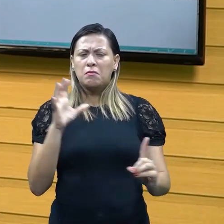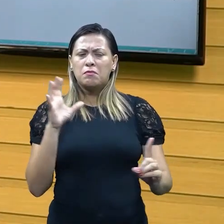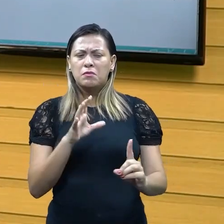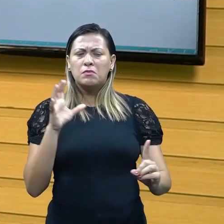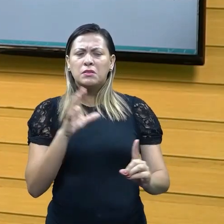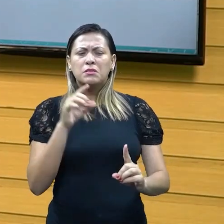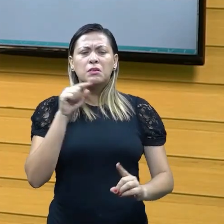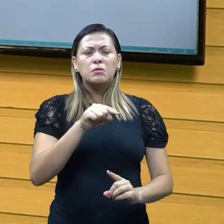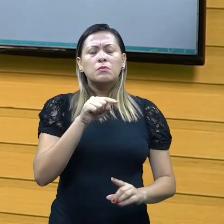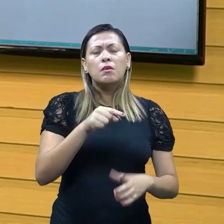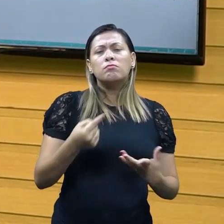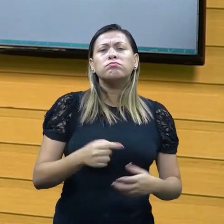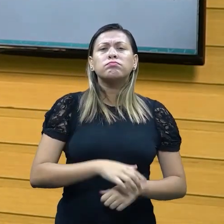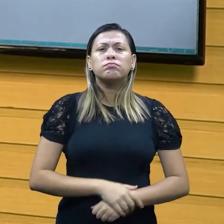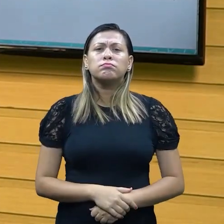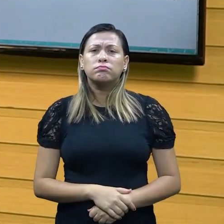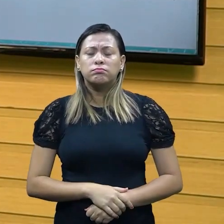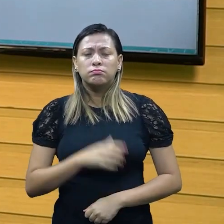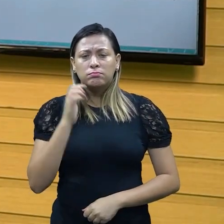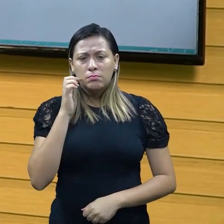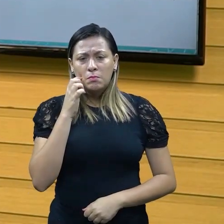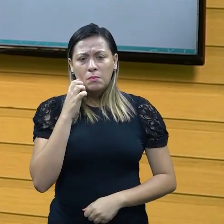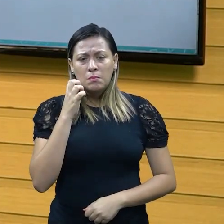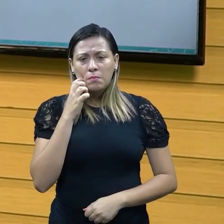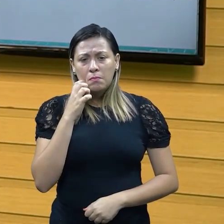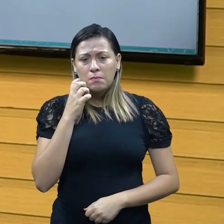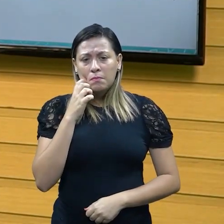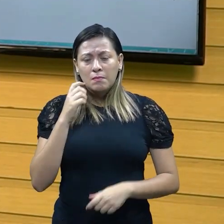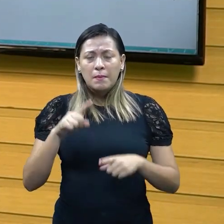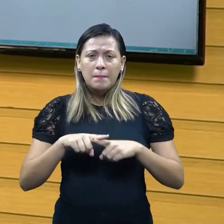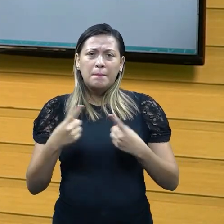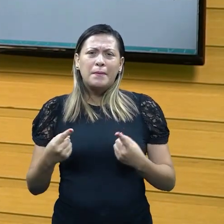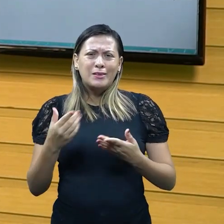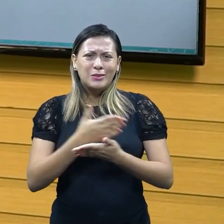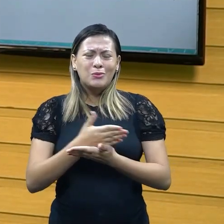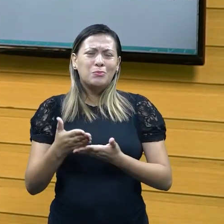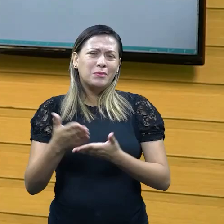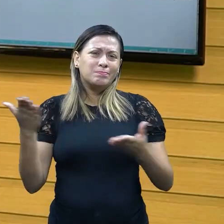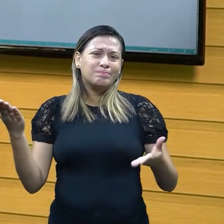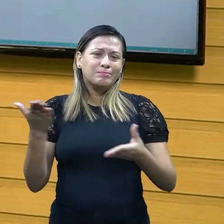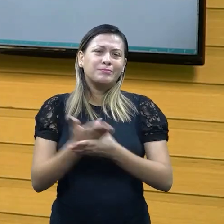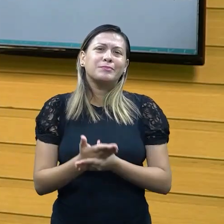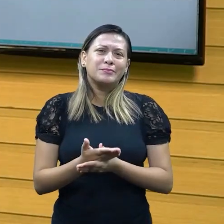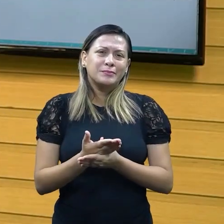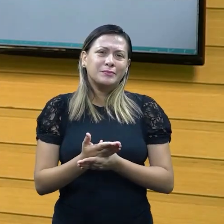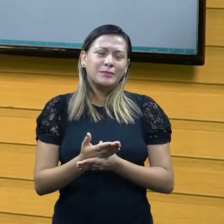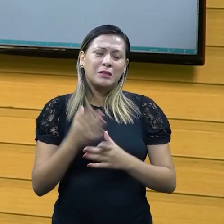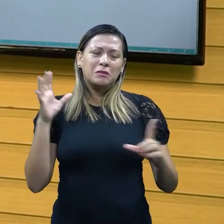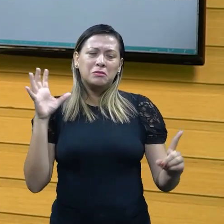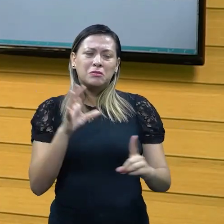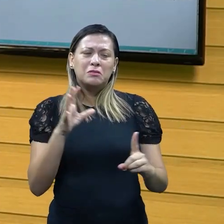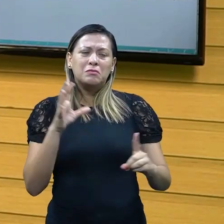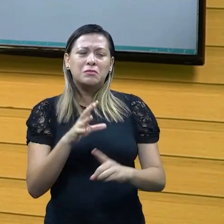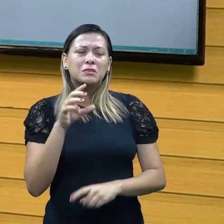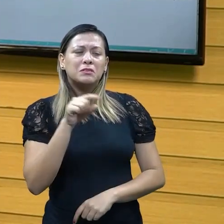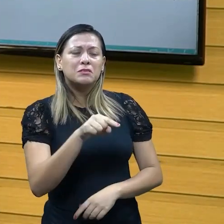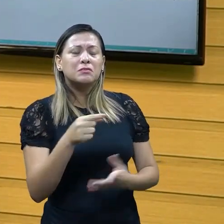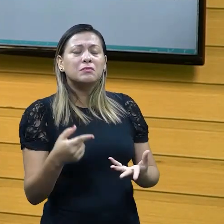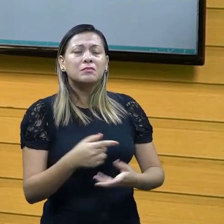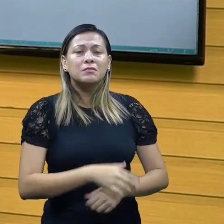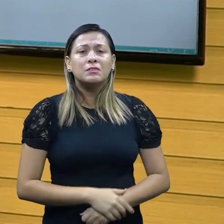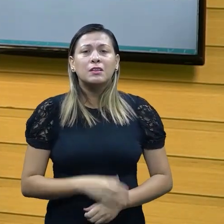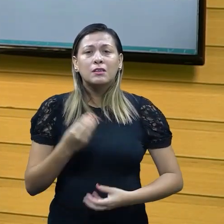é isso ou aquilo, enfim. Ora, se ele já entra no processo sendo tendencioso a um dos lados, ele nem vai